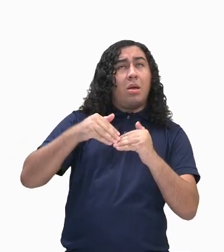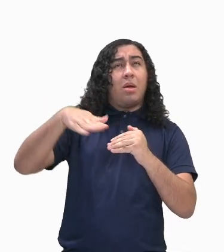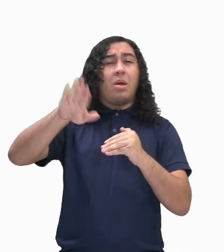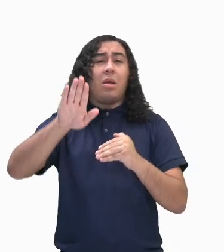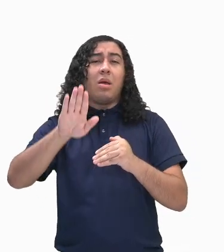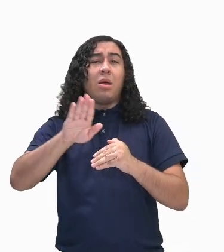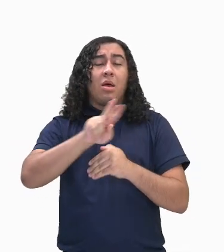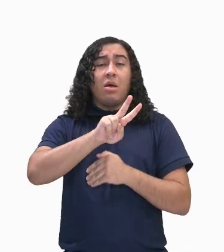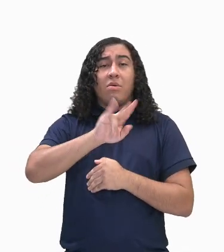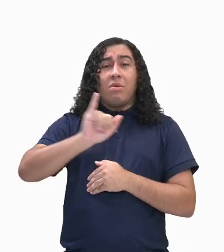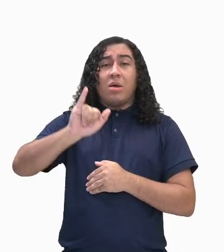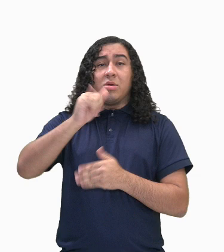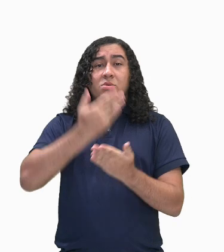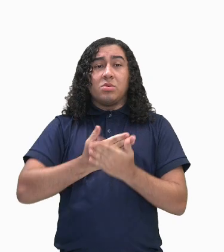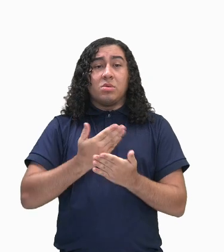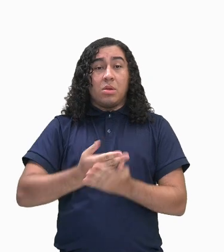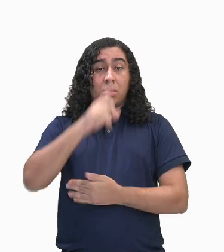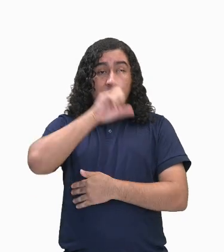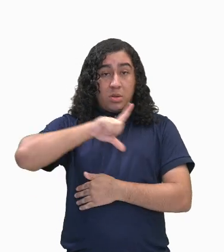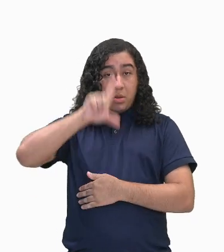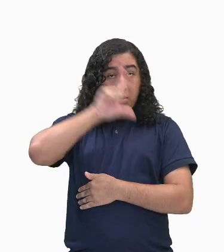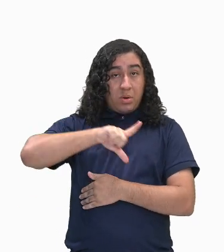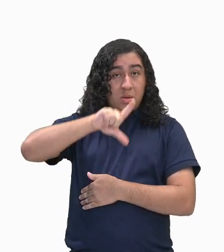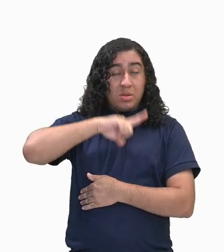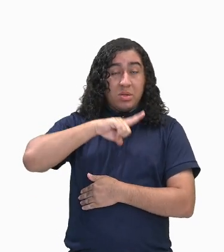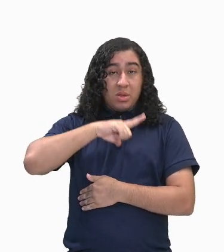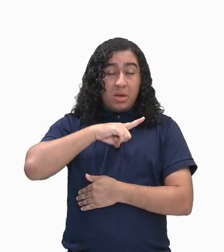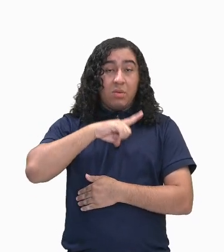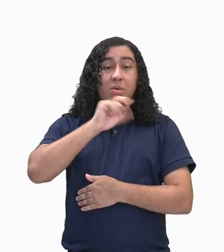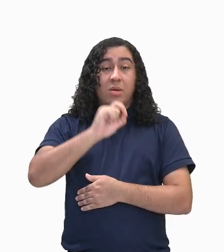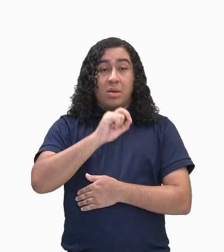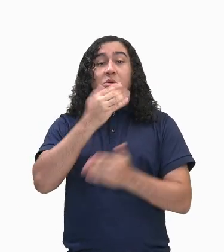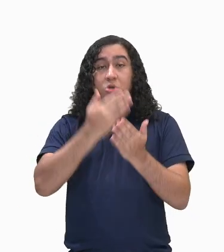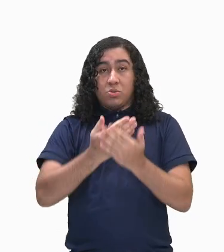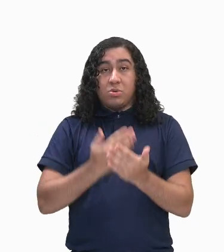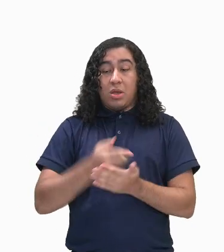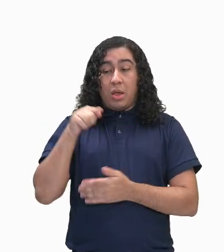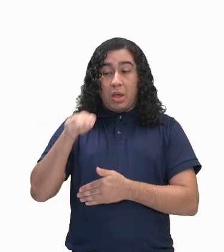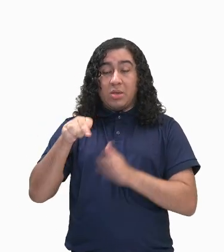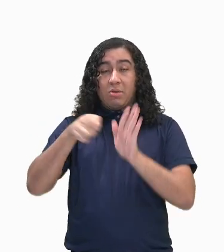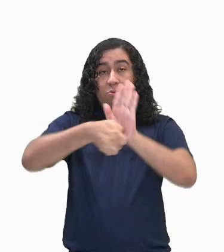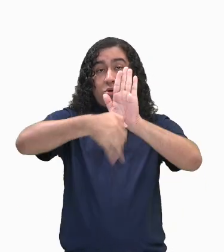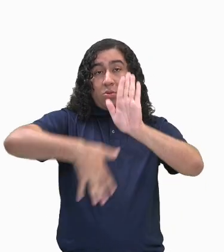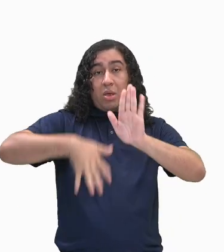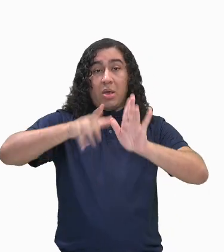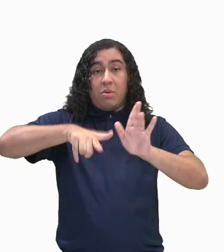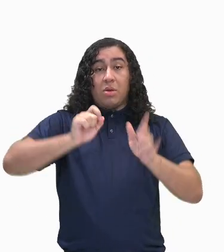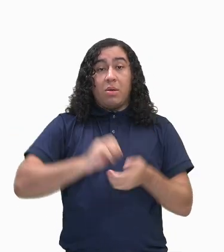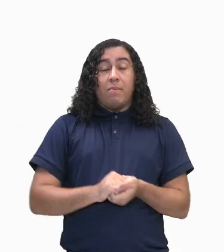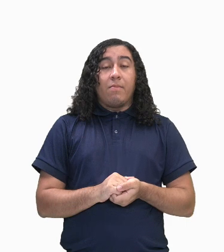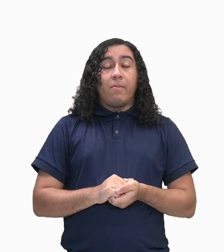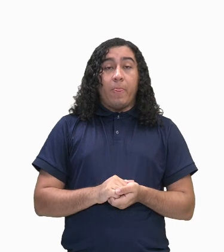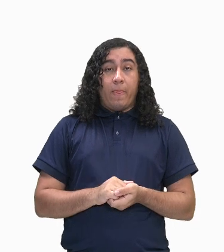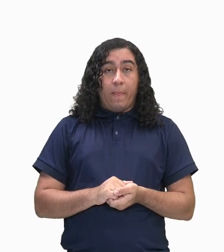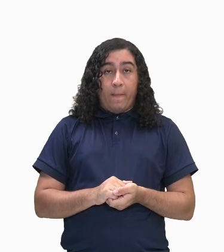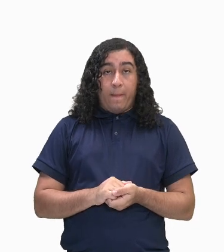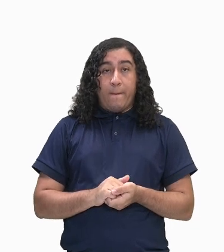vocês forem estudar literatura, vocês vão estudar aliteração. é a repetição de sons